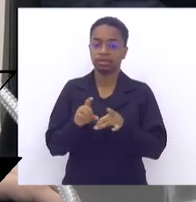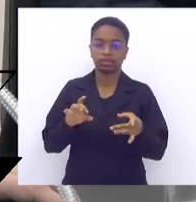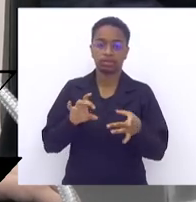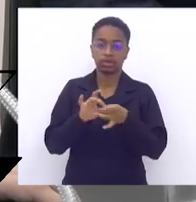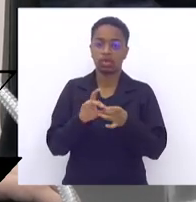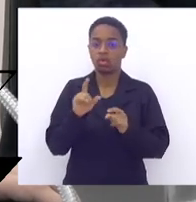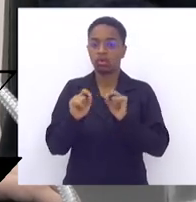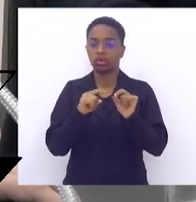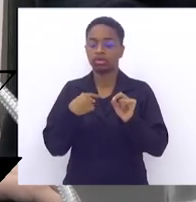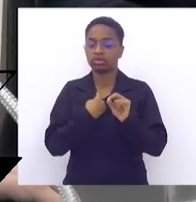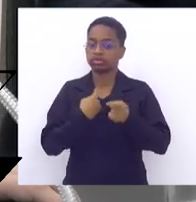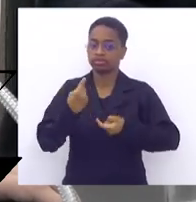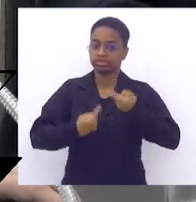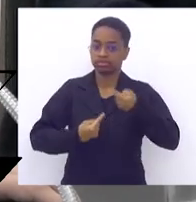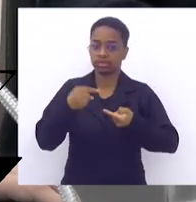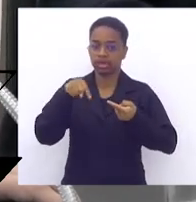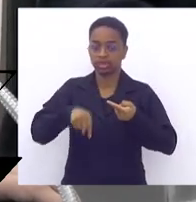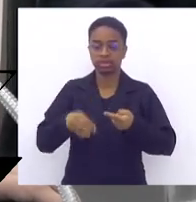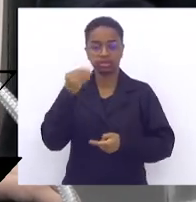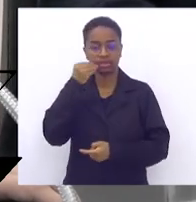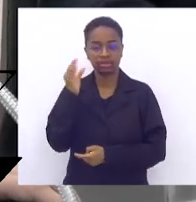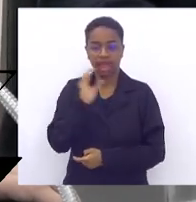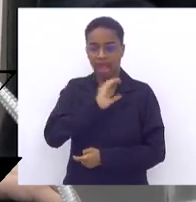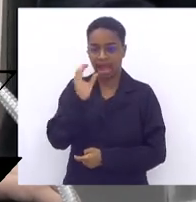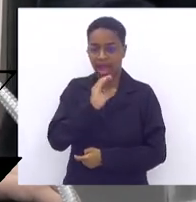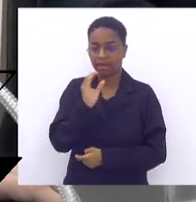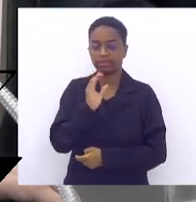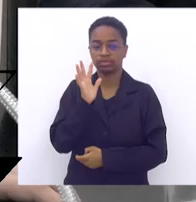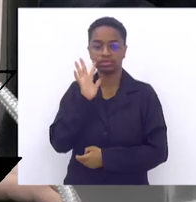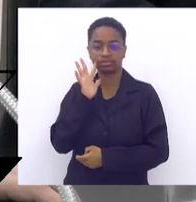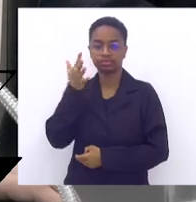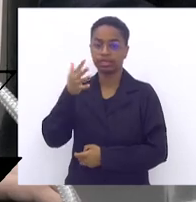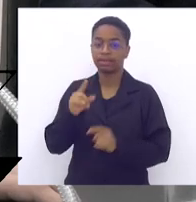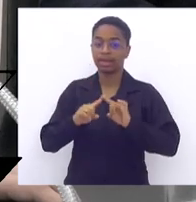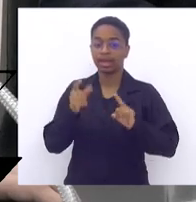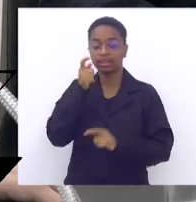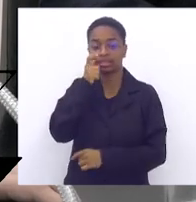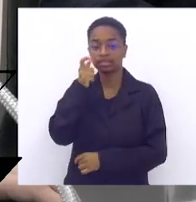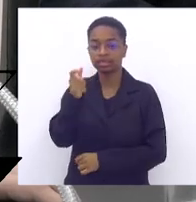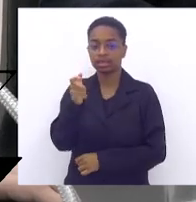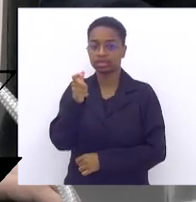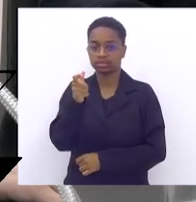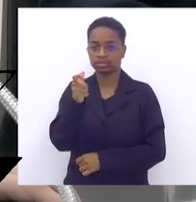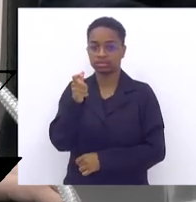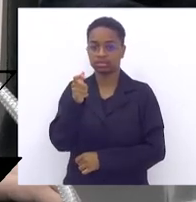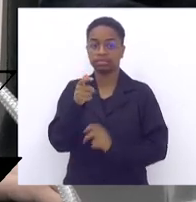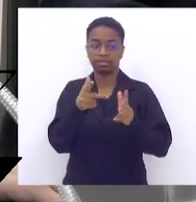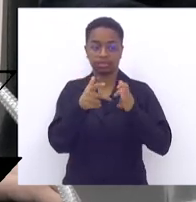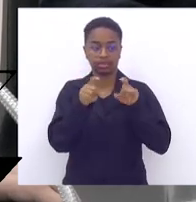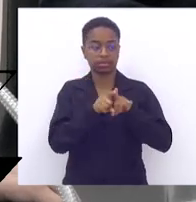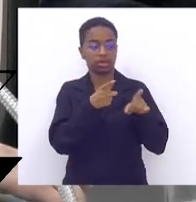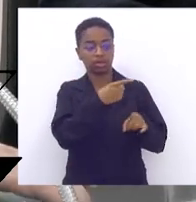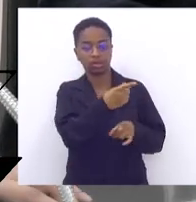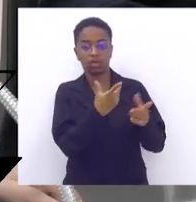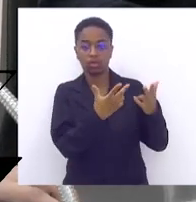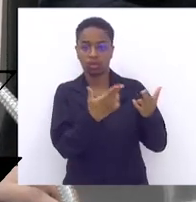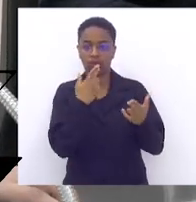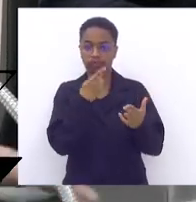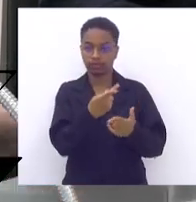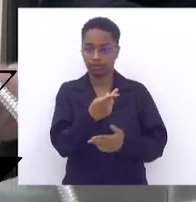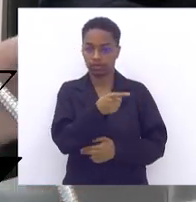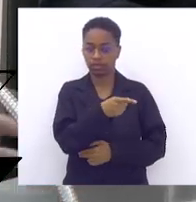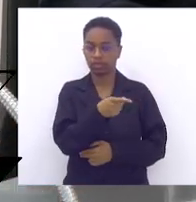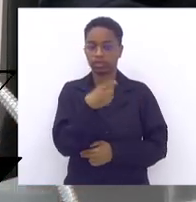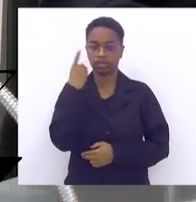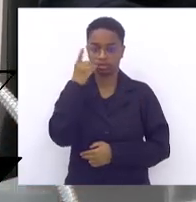trabalhado aqui de acelerar os processos, deixar os processos andarem, seria interessante, levando em consideração o que o deputado Luiz Paulo falou,